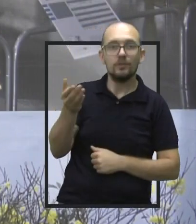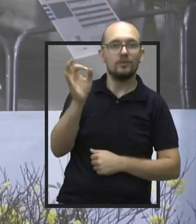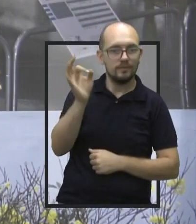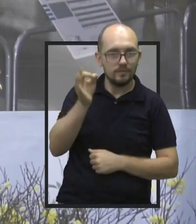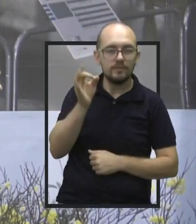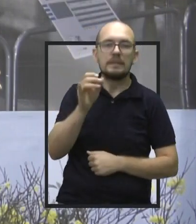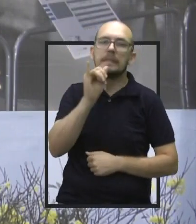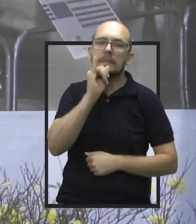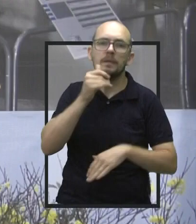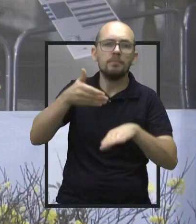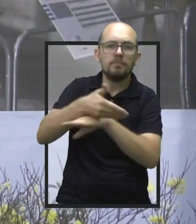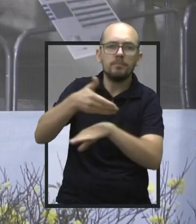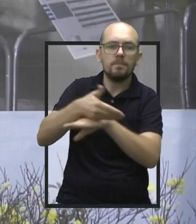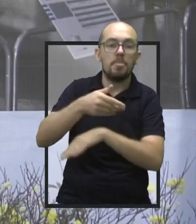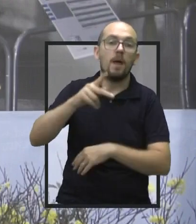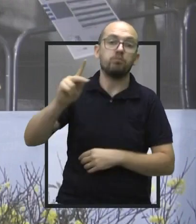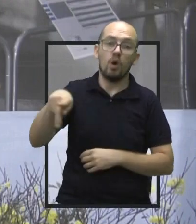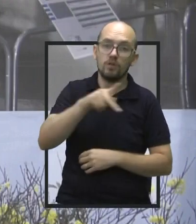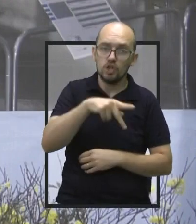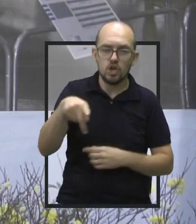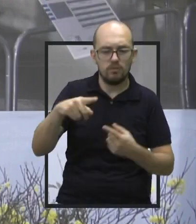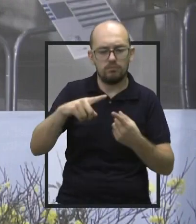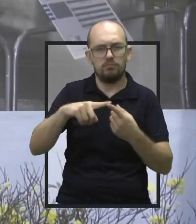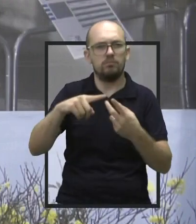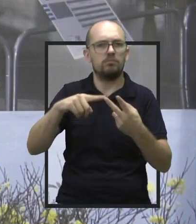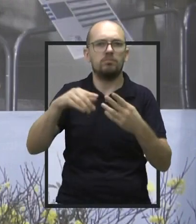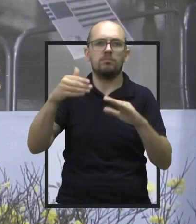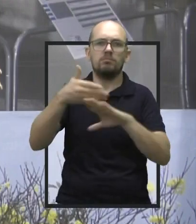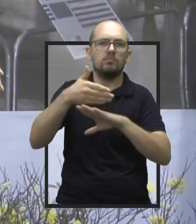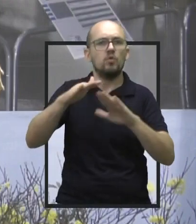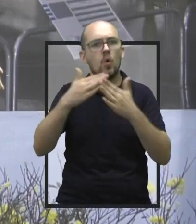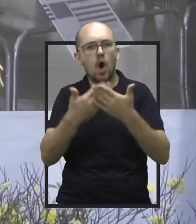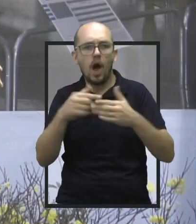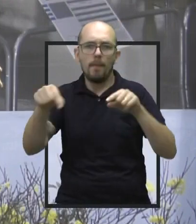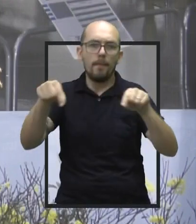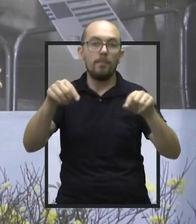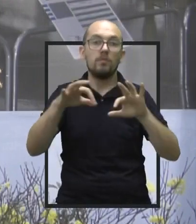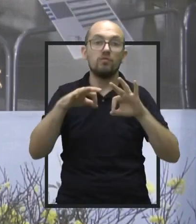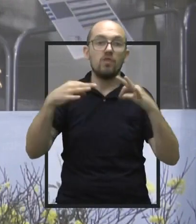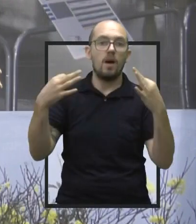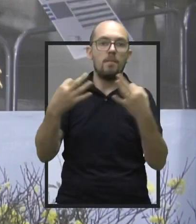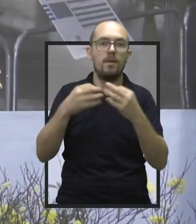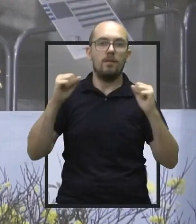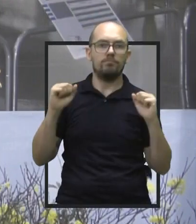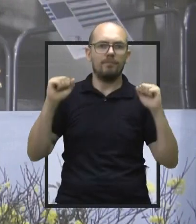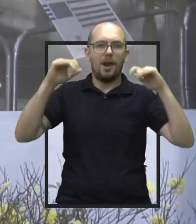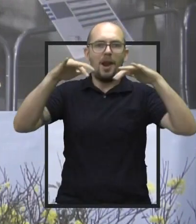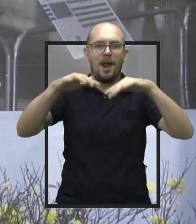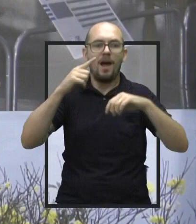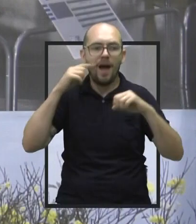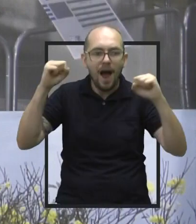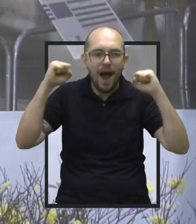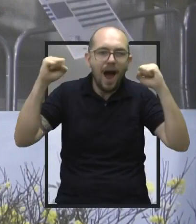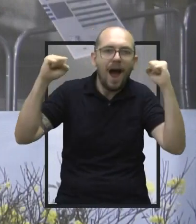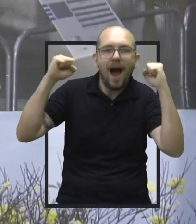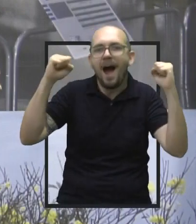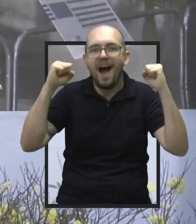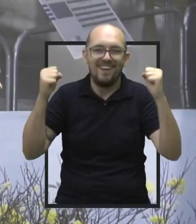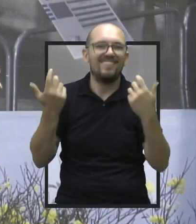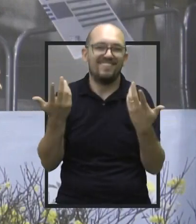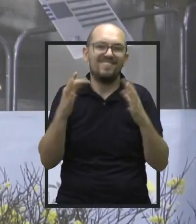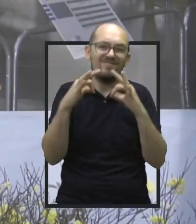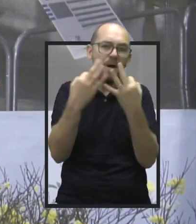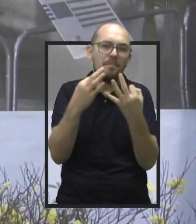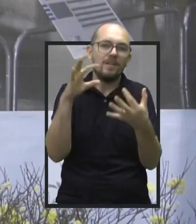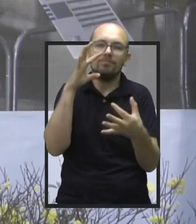né, os professores se envolvem, as escolas, os familiares todos, né, porque vai o pai, a mãe vai torcer. Então